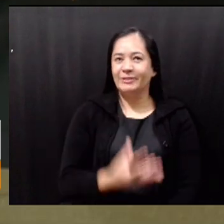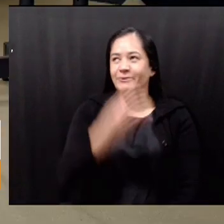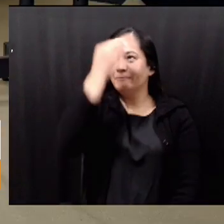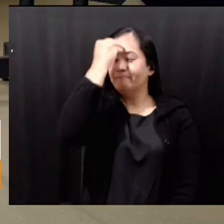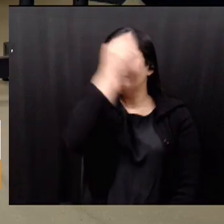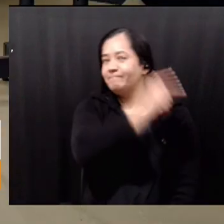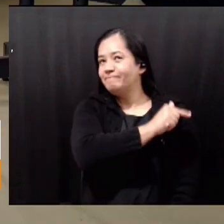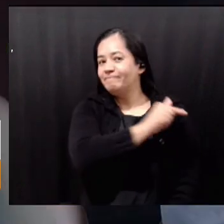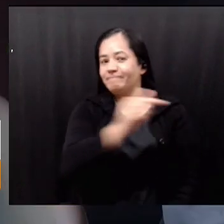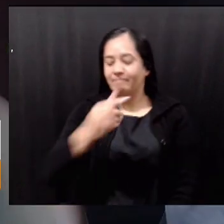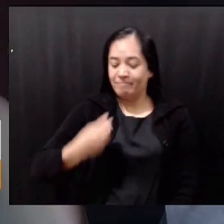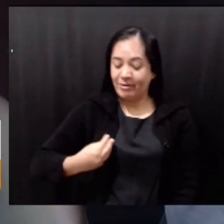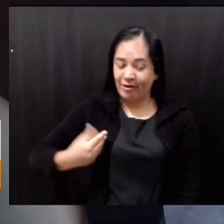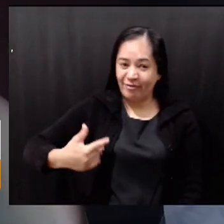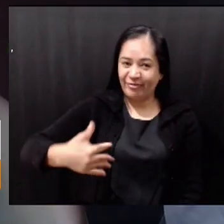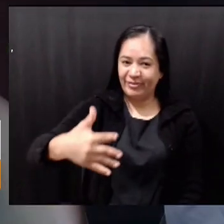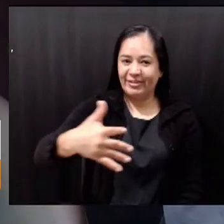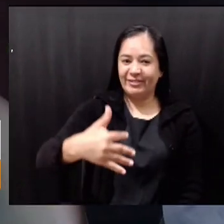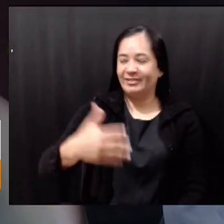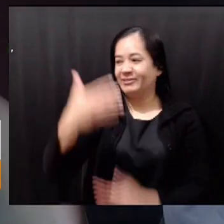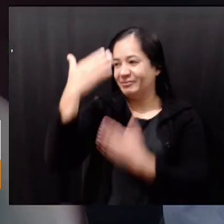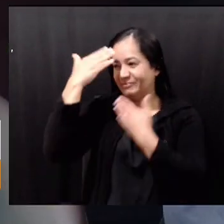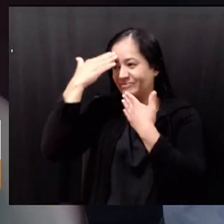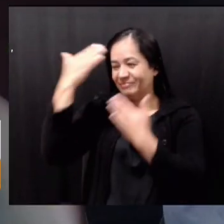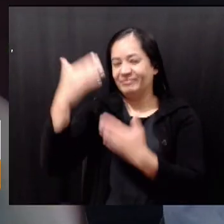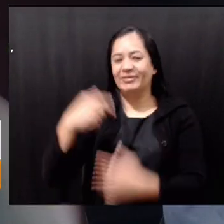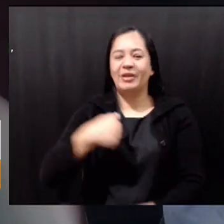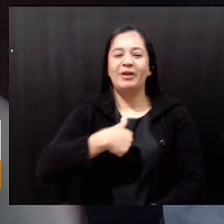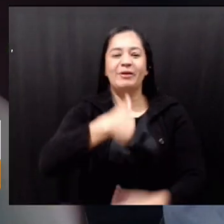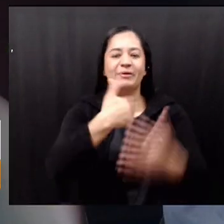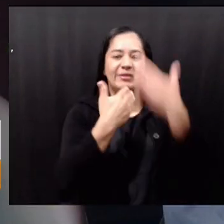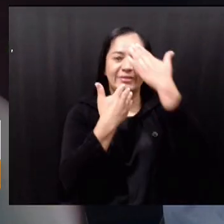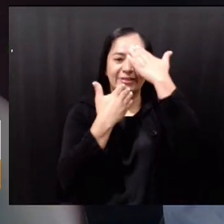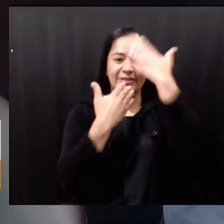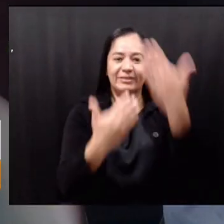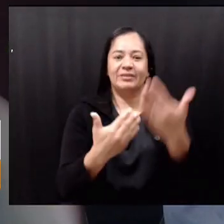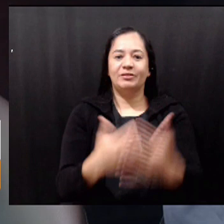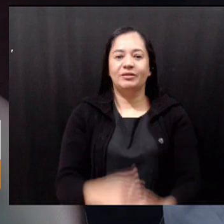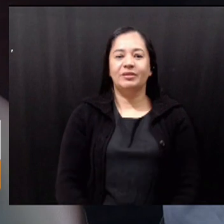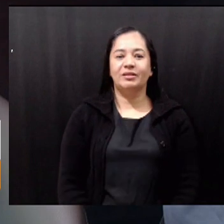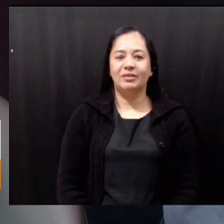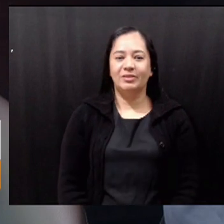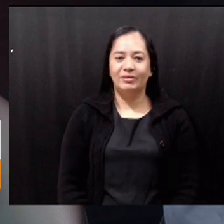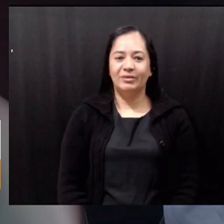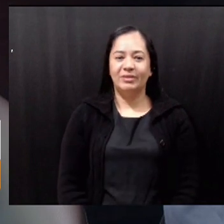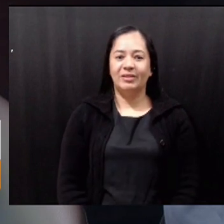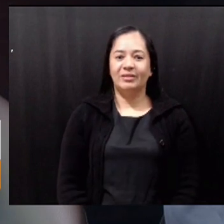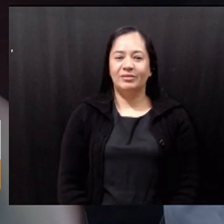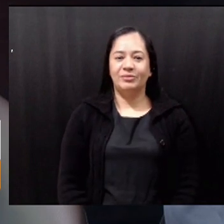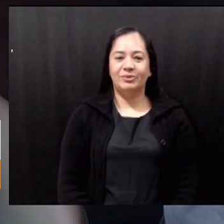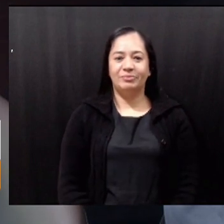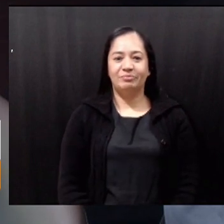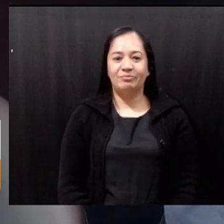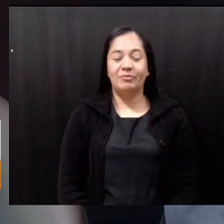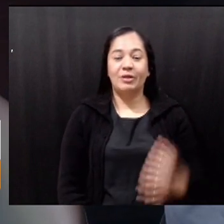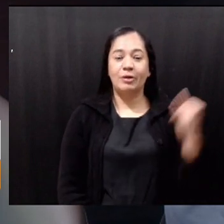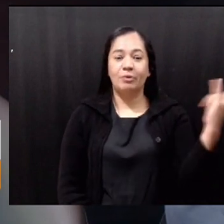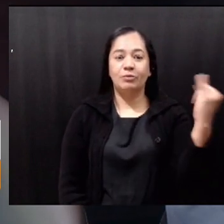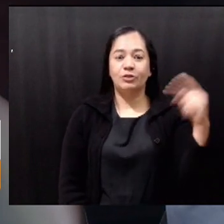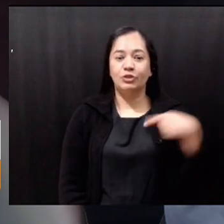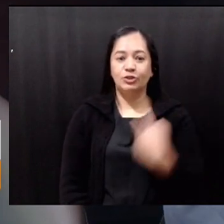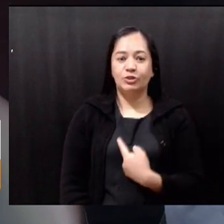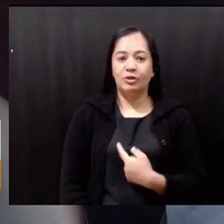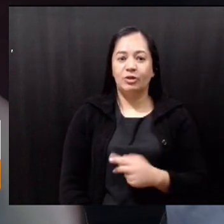Renan, obrigada, viu? Rogênio, sou eu quem agradece, né? E acho que é importante a gente ampliar um olhar humano,